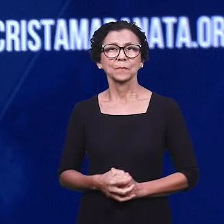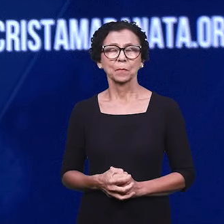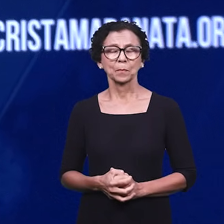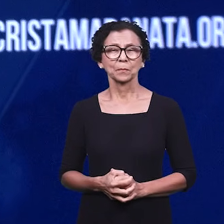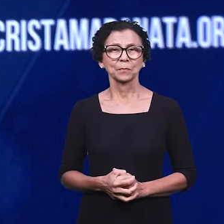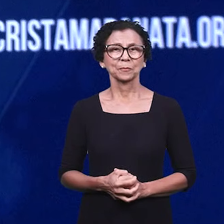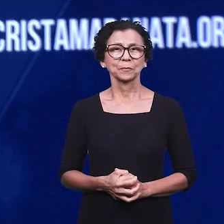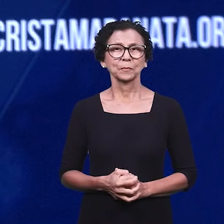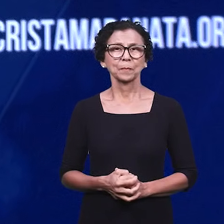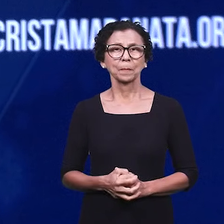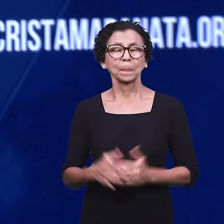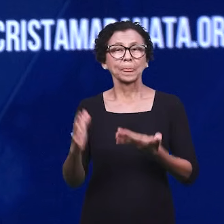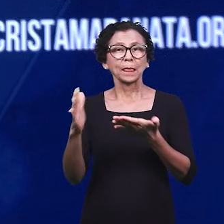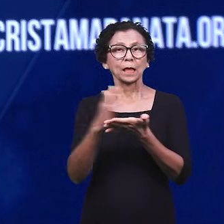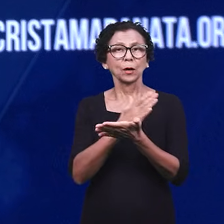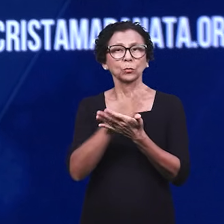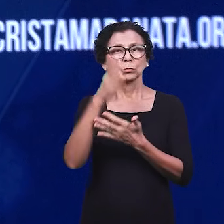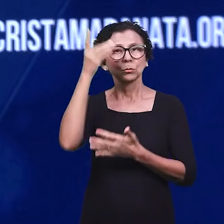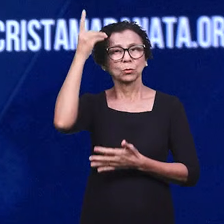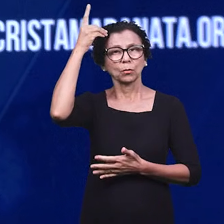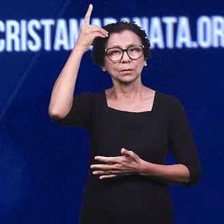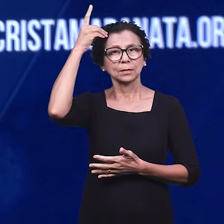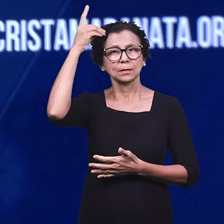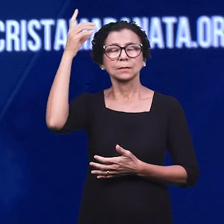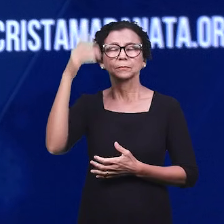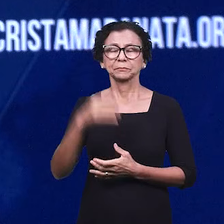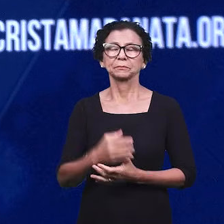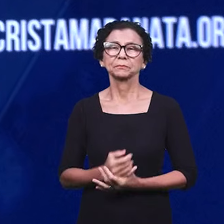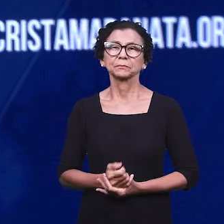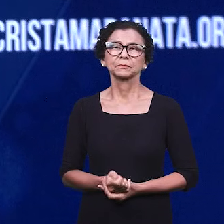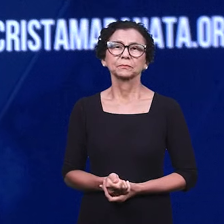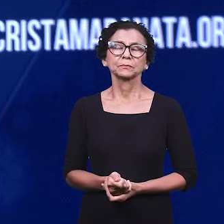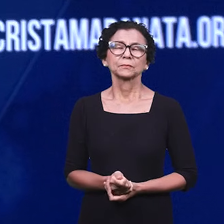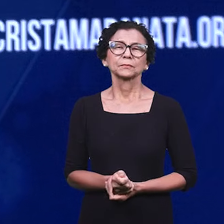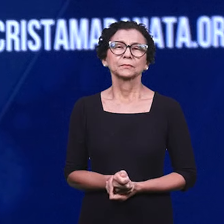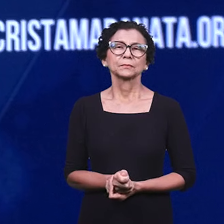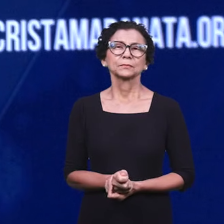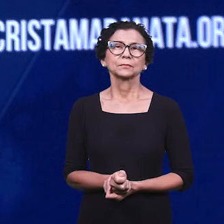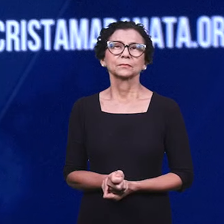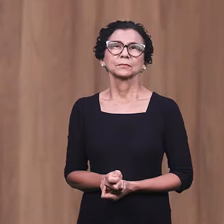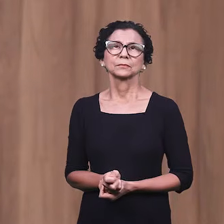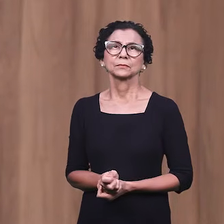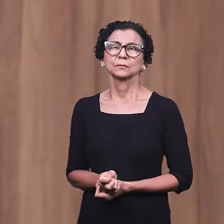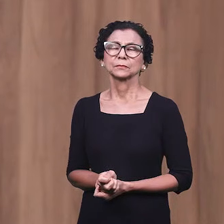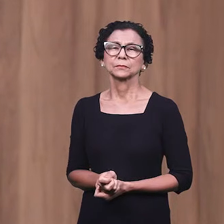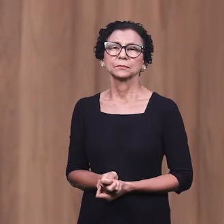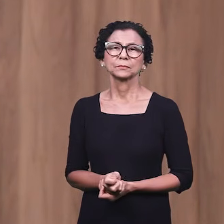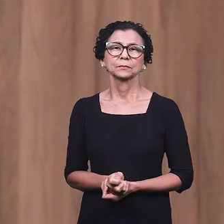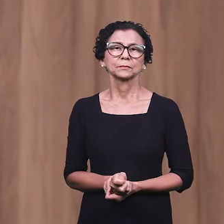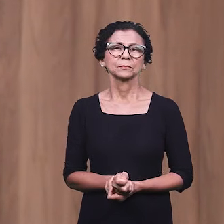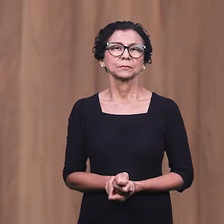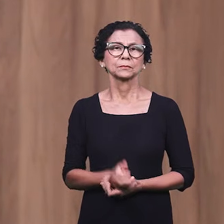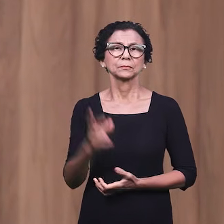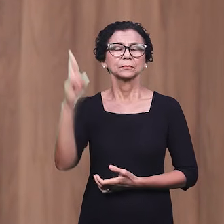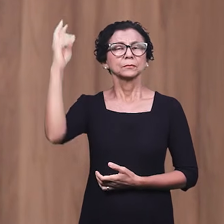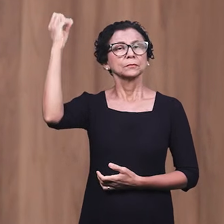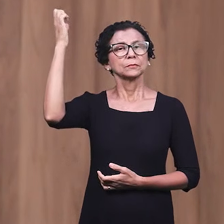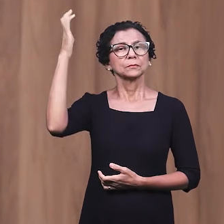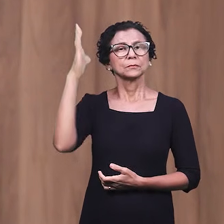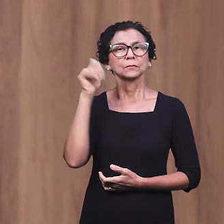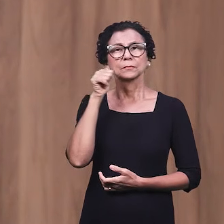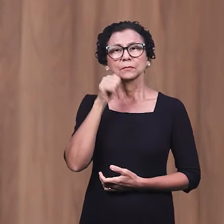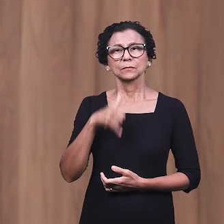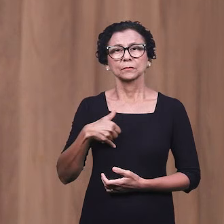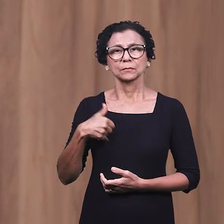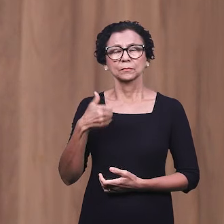ouvir agora alguns dons espirituais. Um outro companheiro vai transmitir. O Senhor revelou uma senhora que